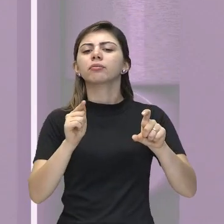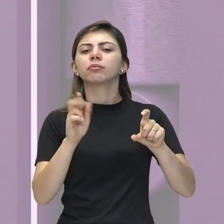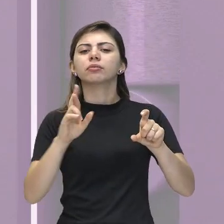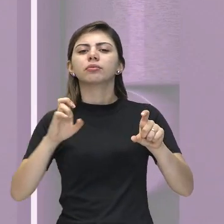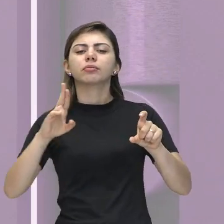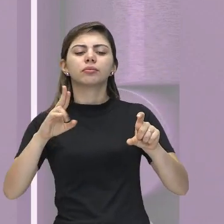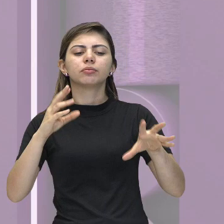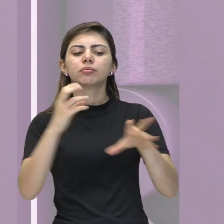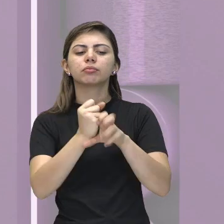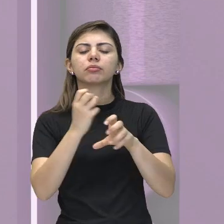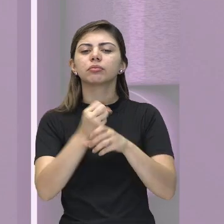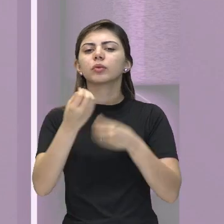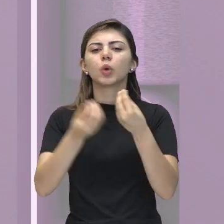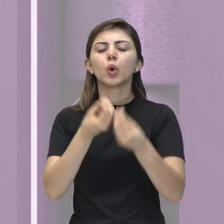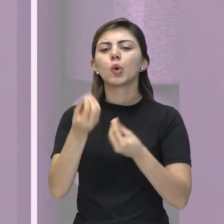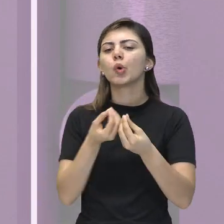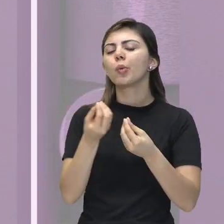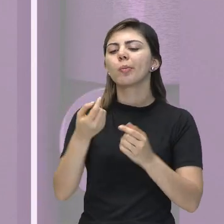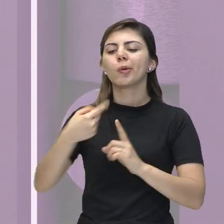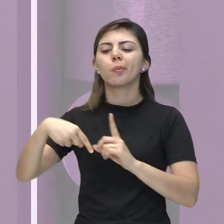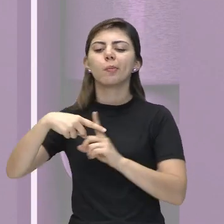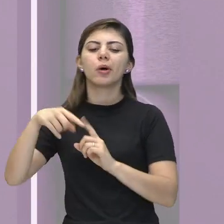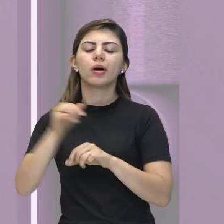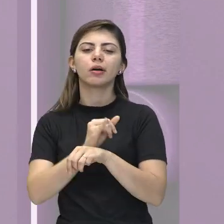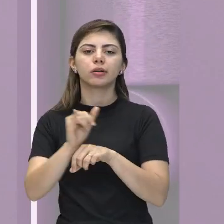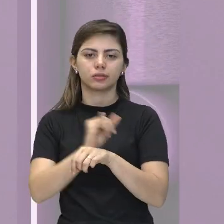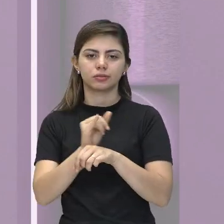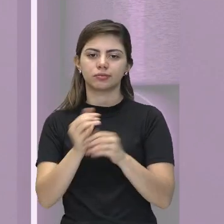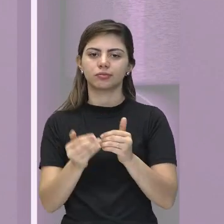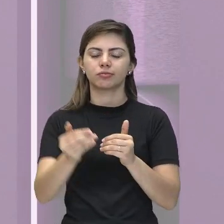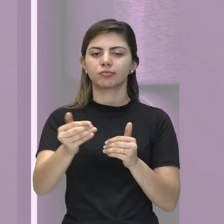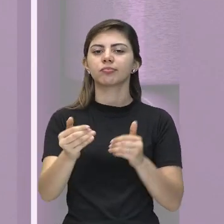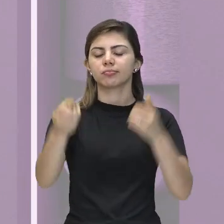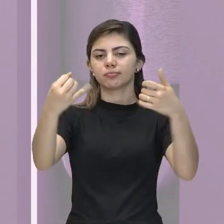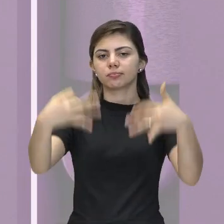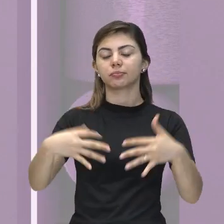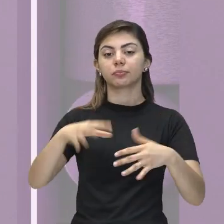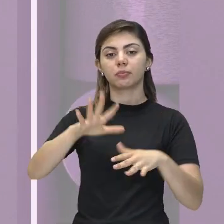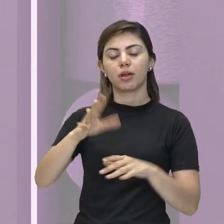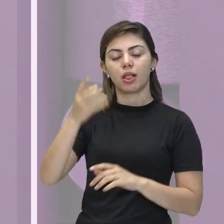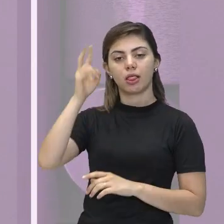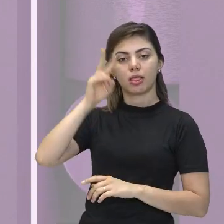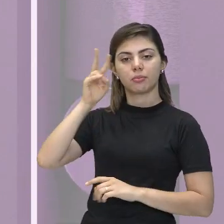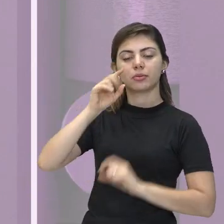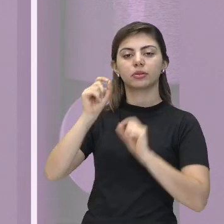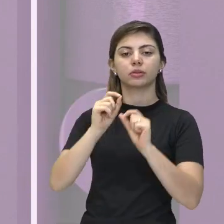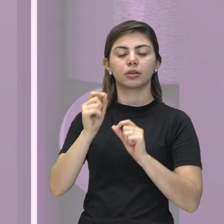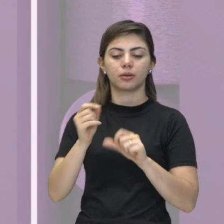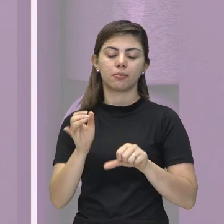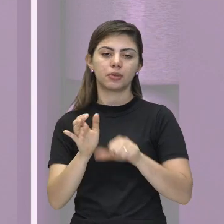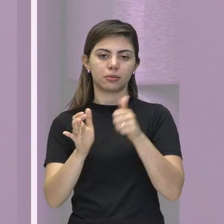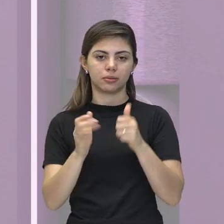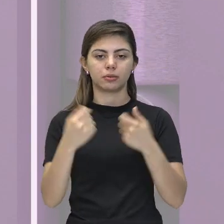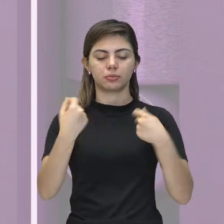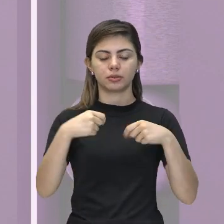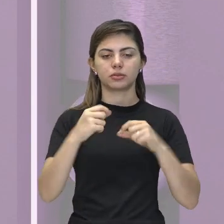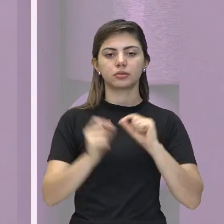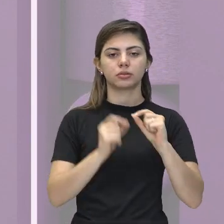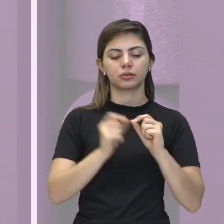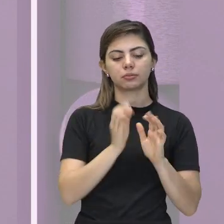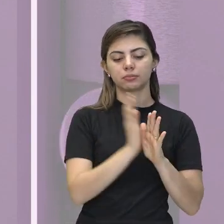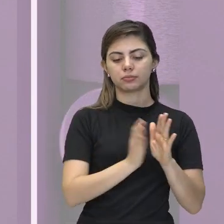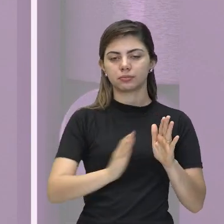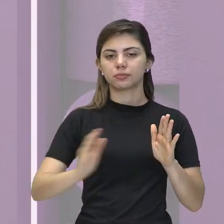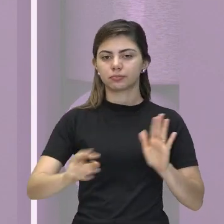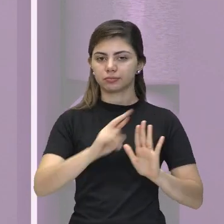nosso método da adição. Lembrando desde já que o primeiro passo é seguir o passo a passo, tá bom?